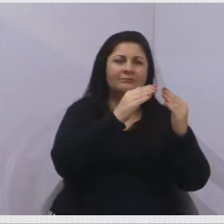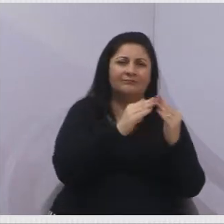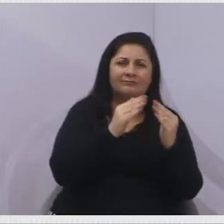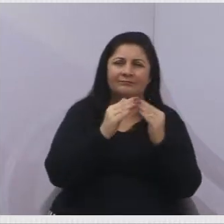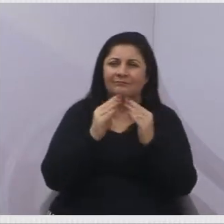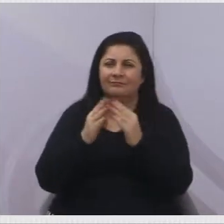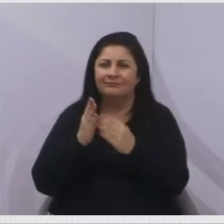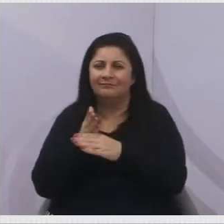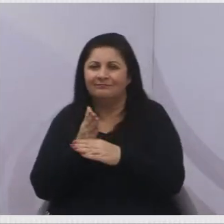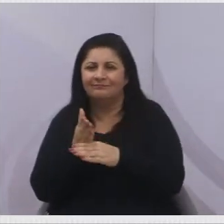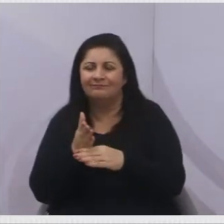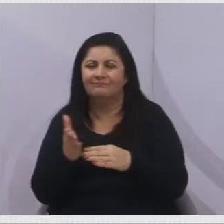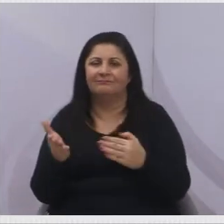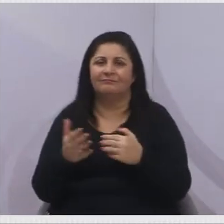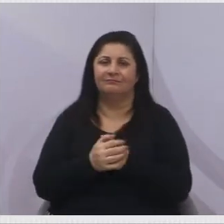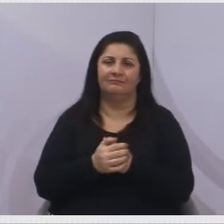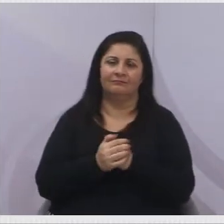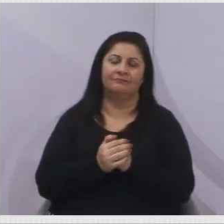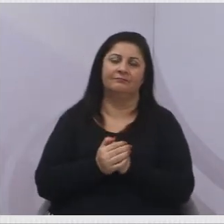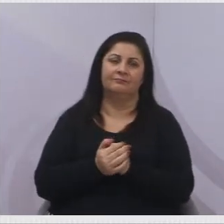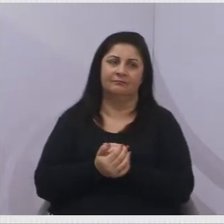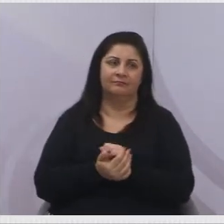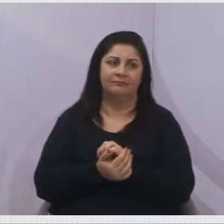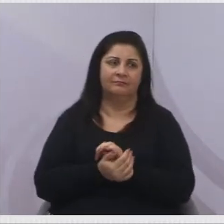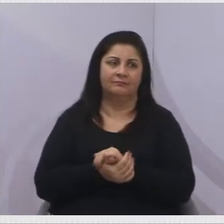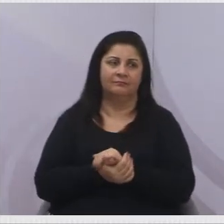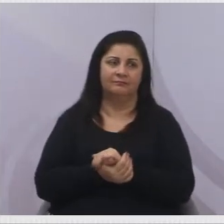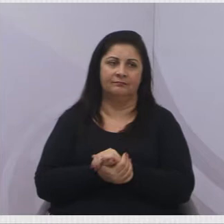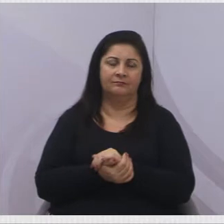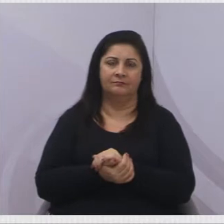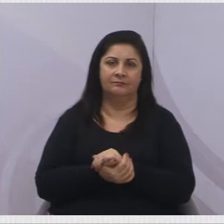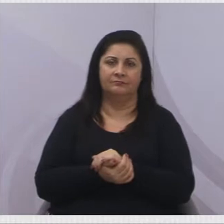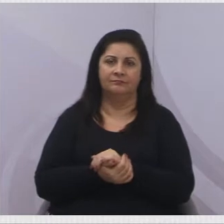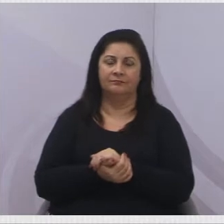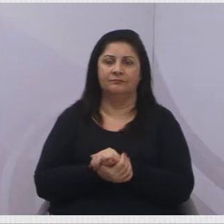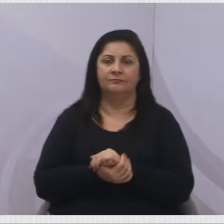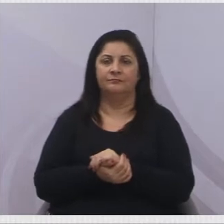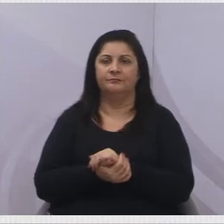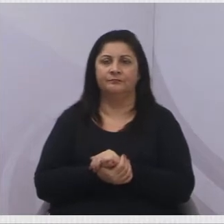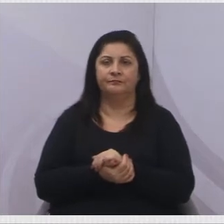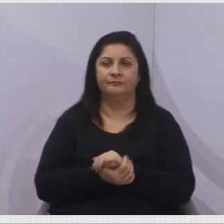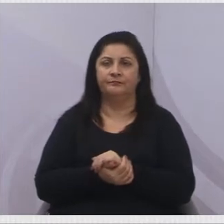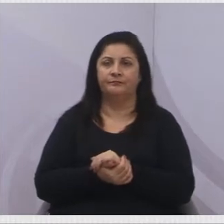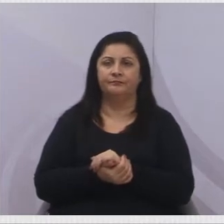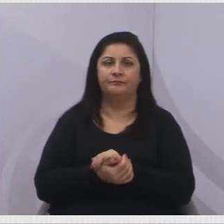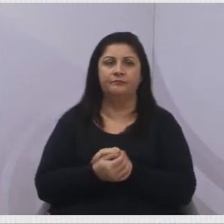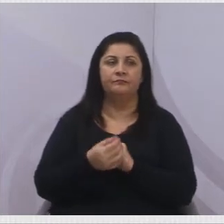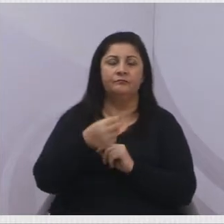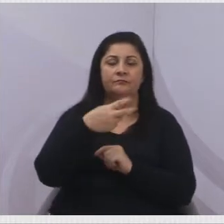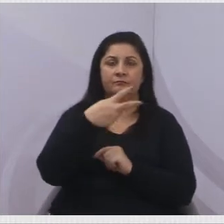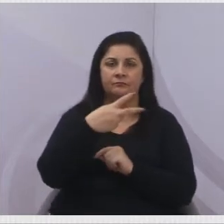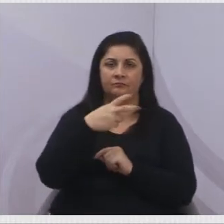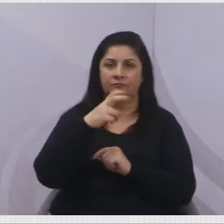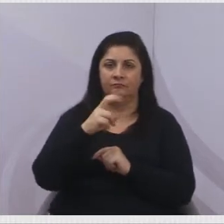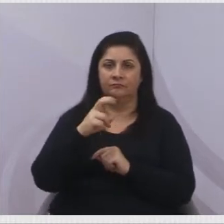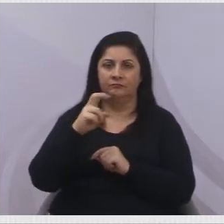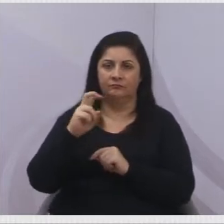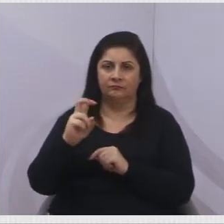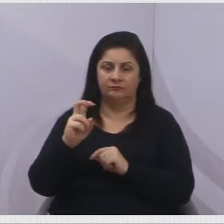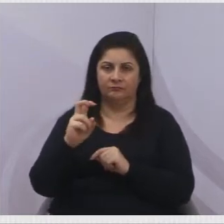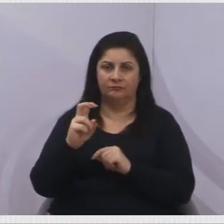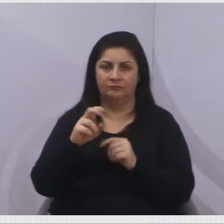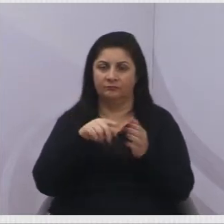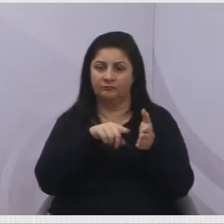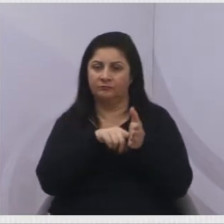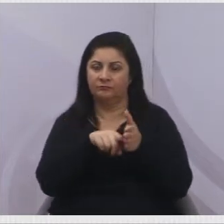normalmente ela está atrelada à vacinação contra a influenza, e 255